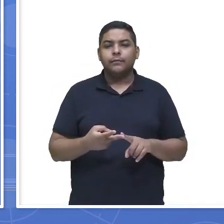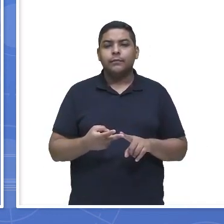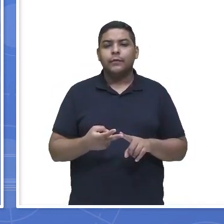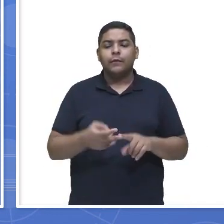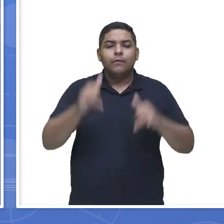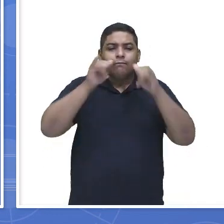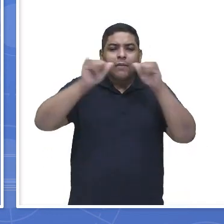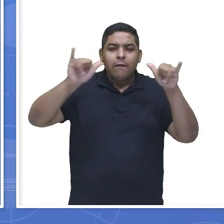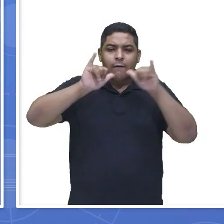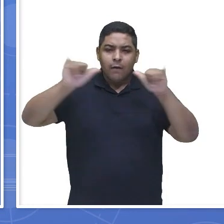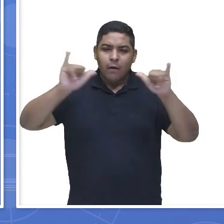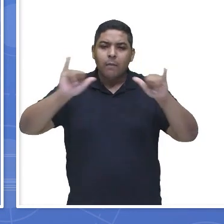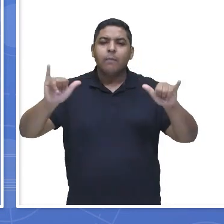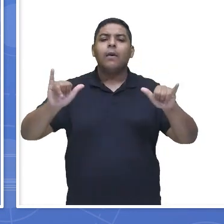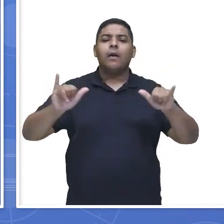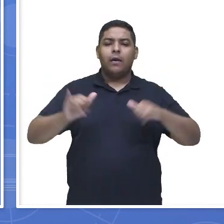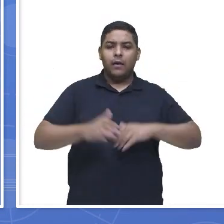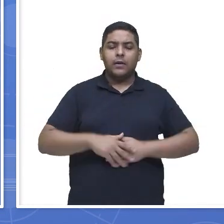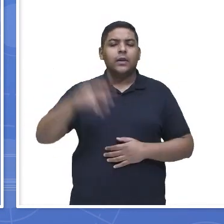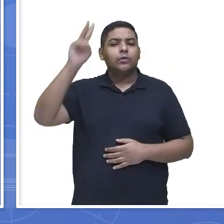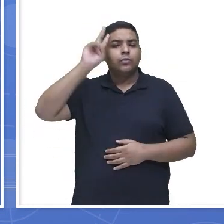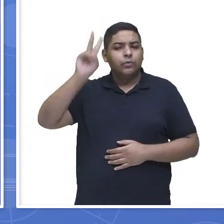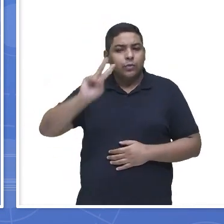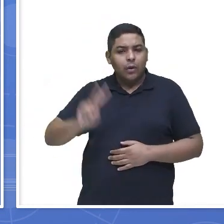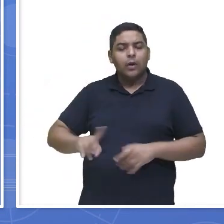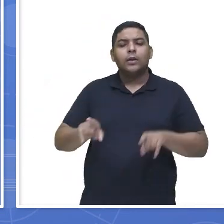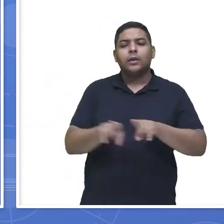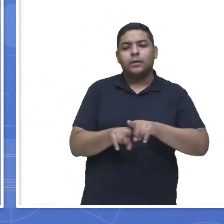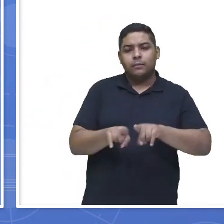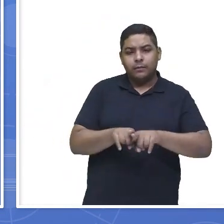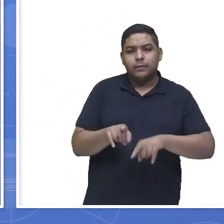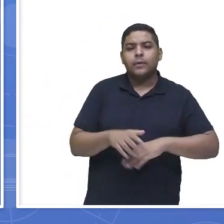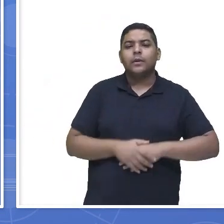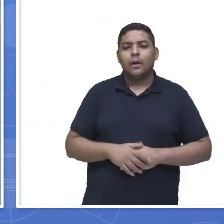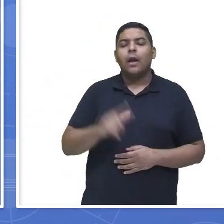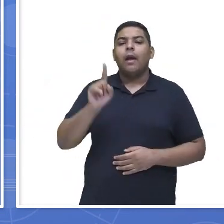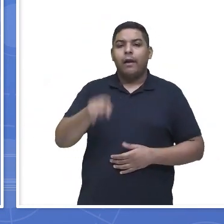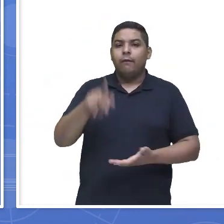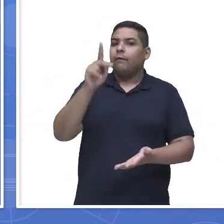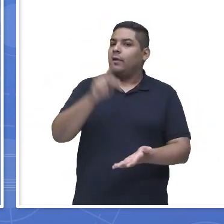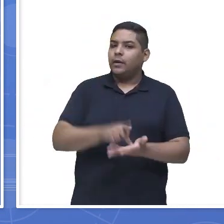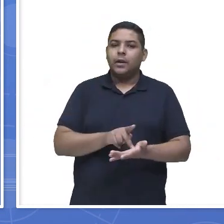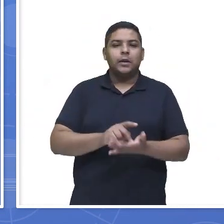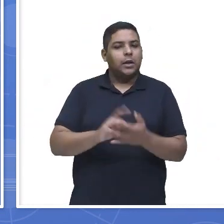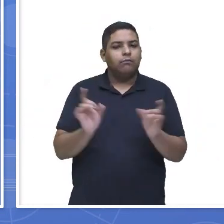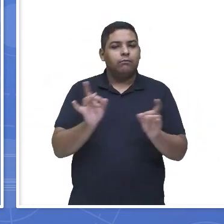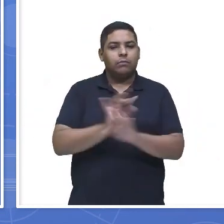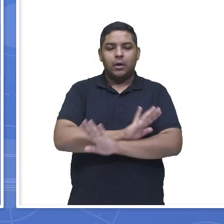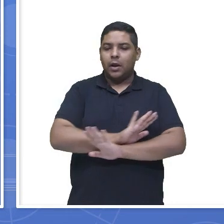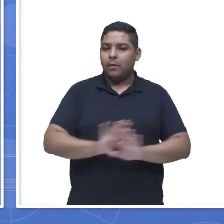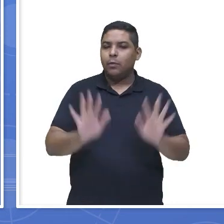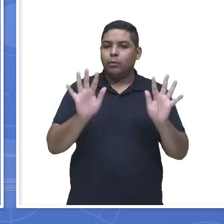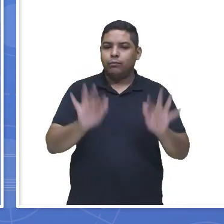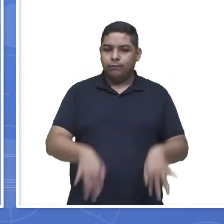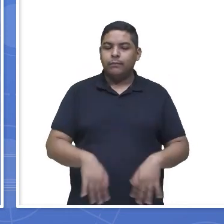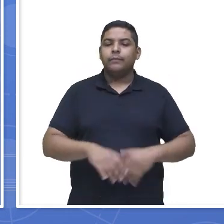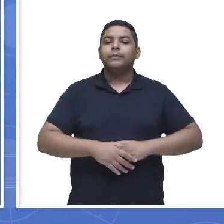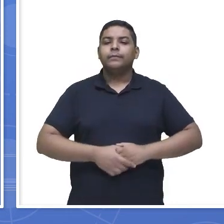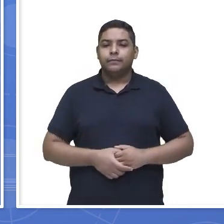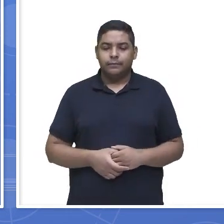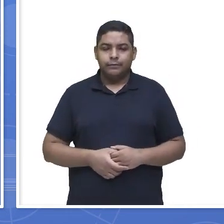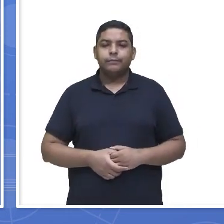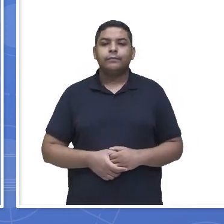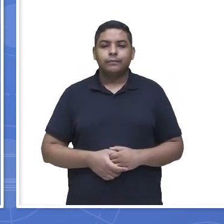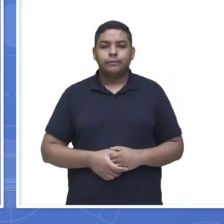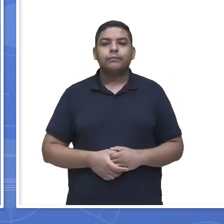transmitidas através da história e que são verdadeiras. Perfeito? Acho que vocês estão conseguindo me entender muito bem